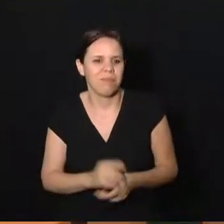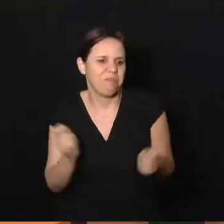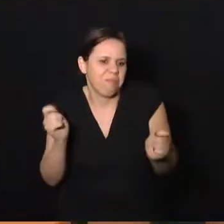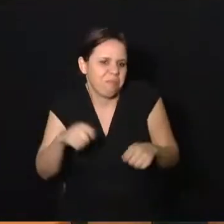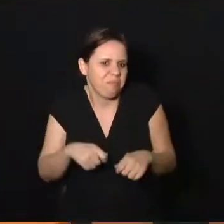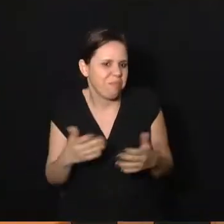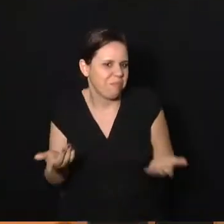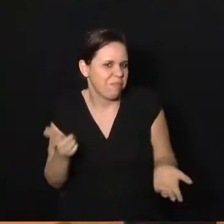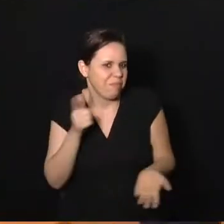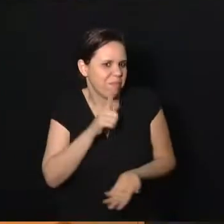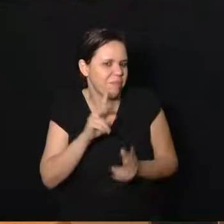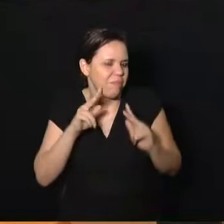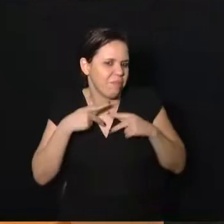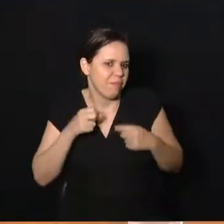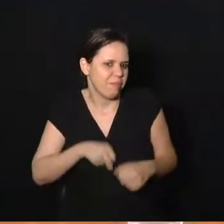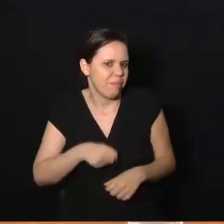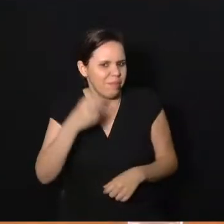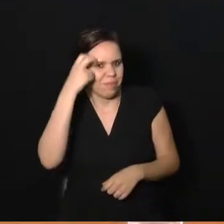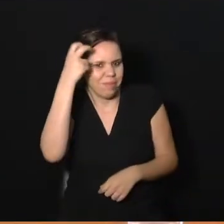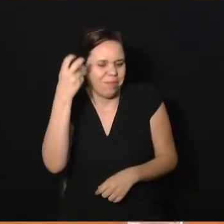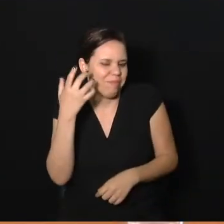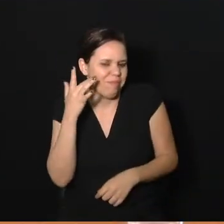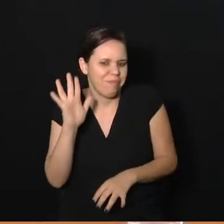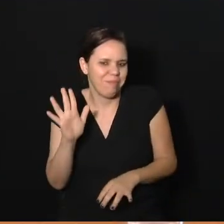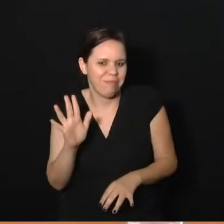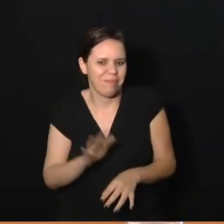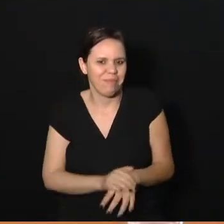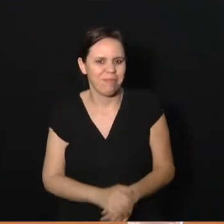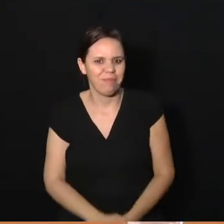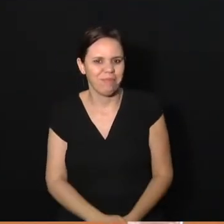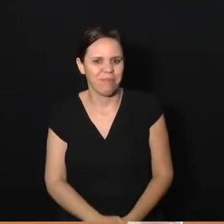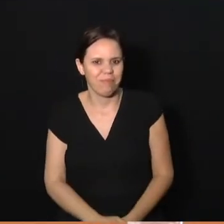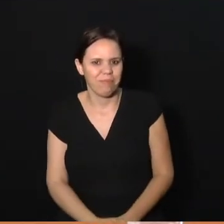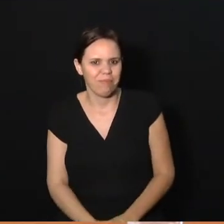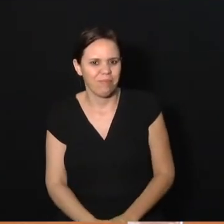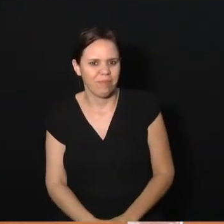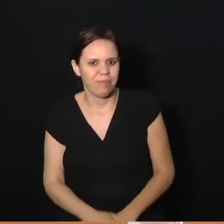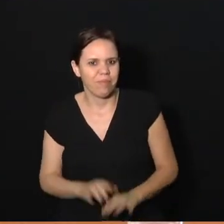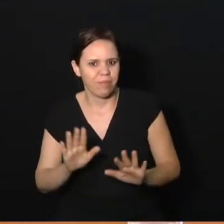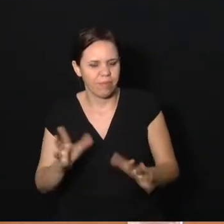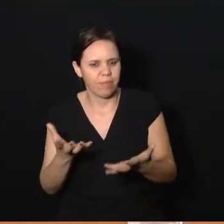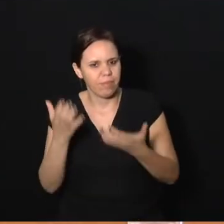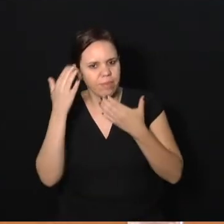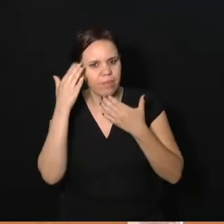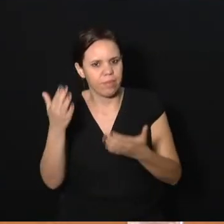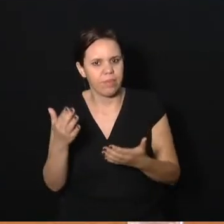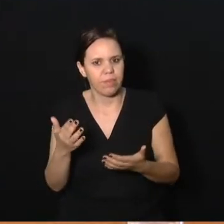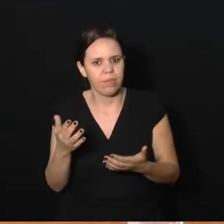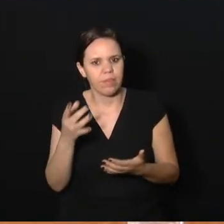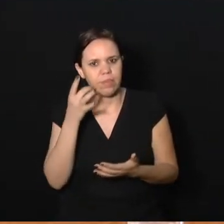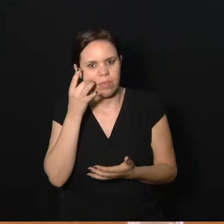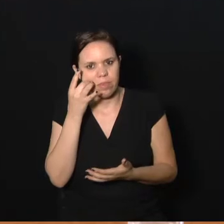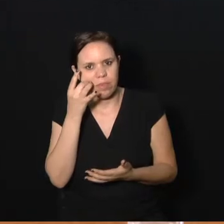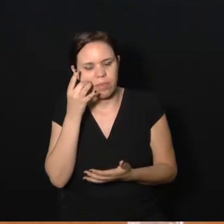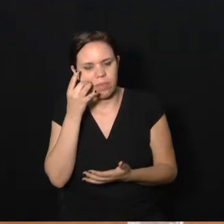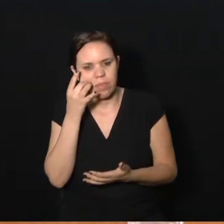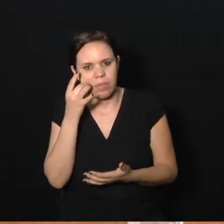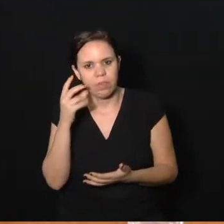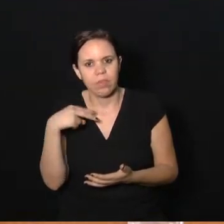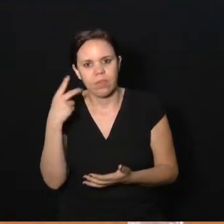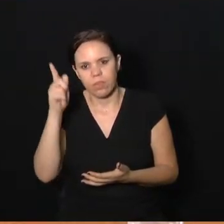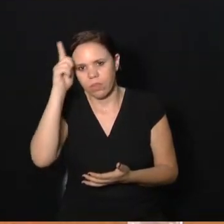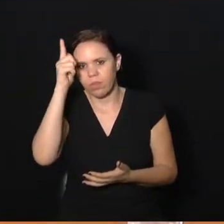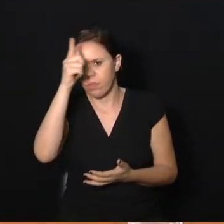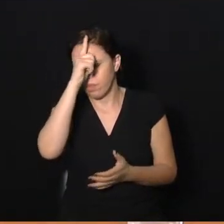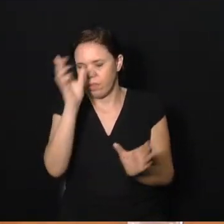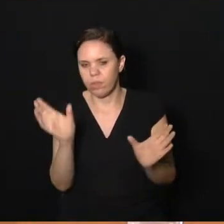possível. Humano, sim. Inteligente é que eu não sei. Mas quero agradecer aqui a presença do vereador Gustavo Peta, que é membro